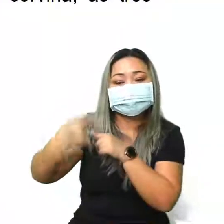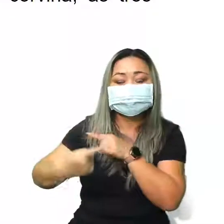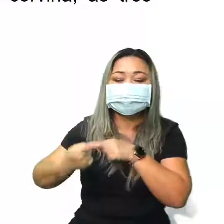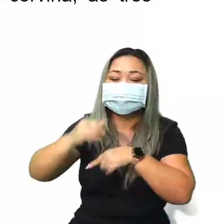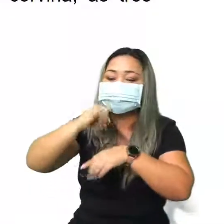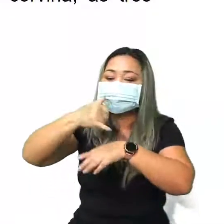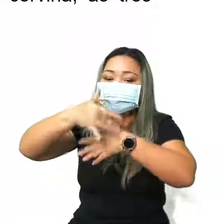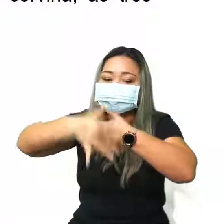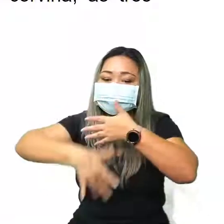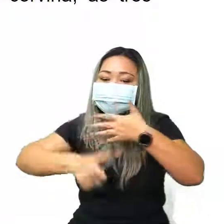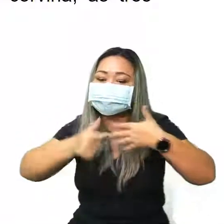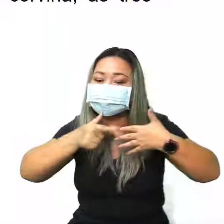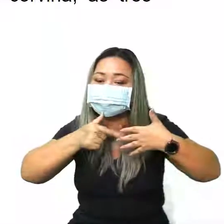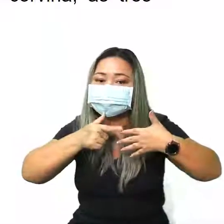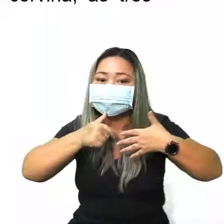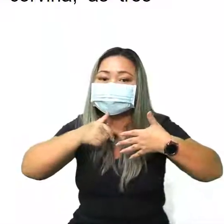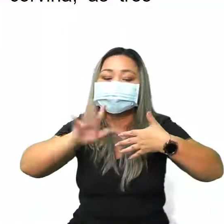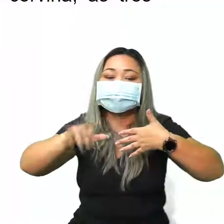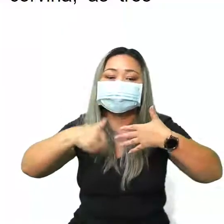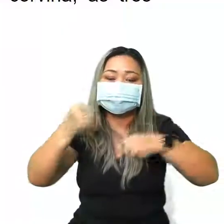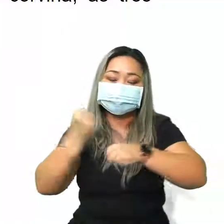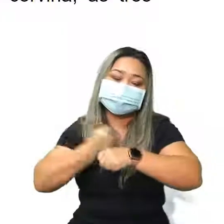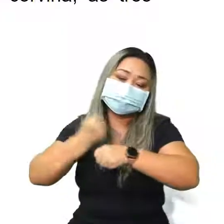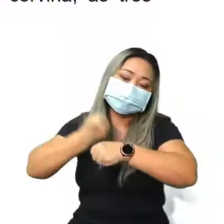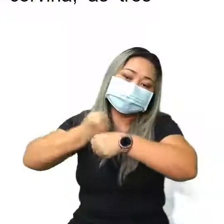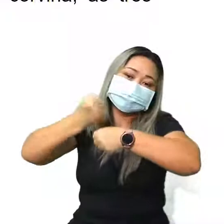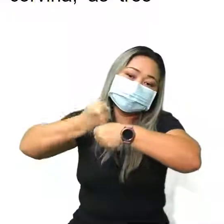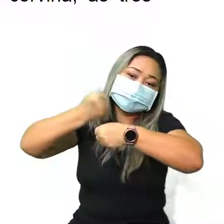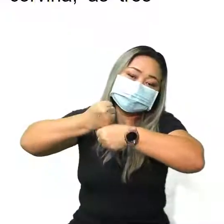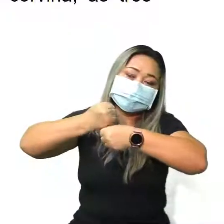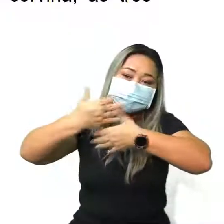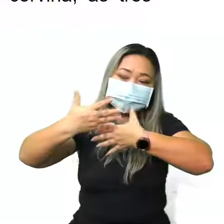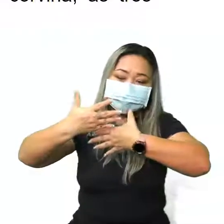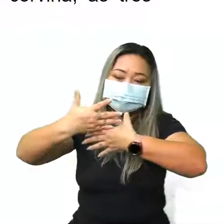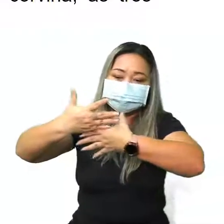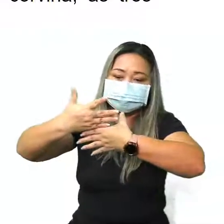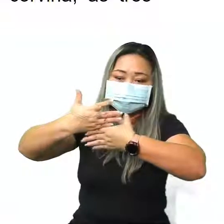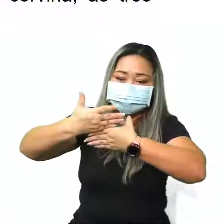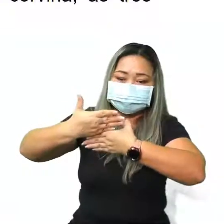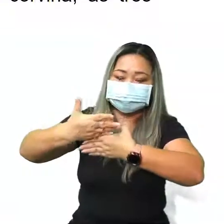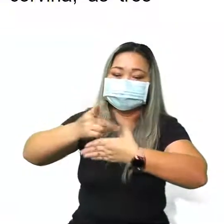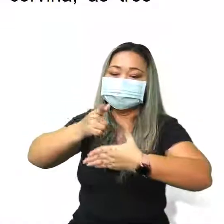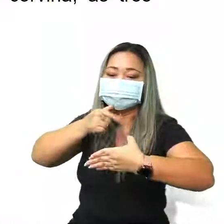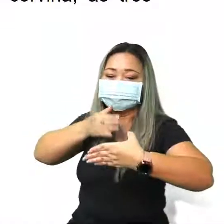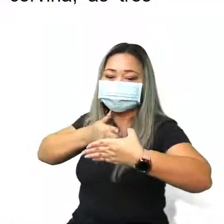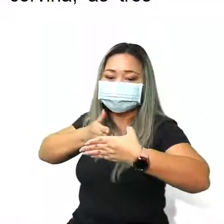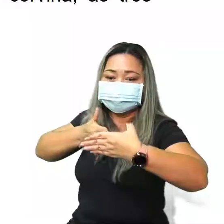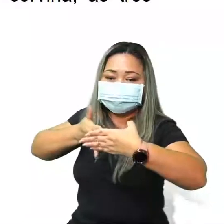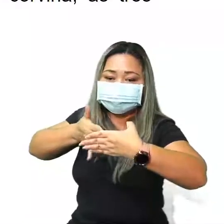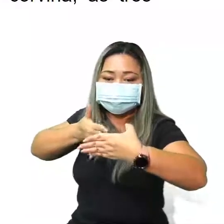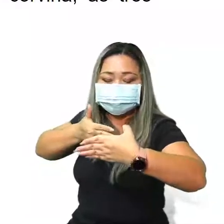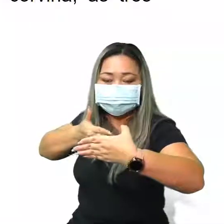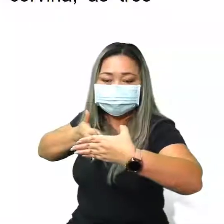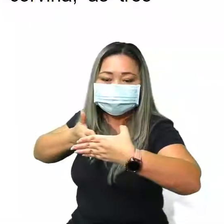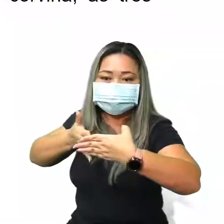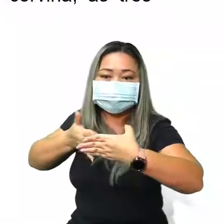de hidrelétricas, cuja construção implica o represamento de rios.